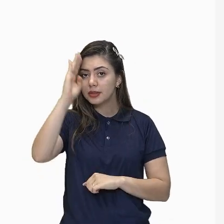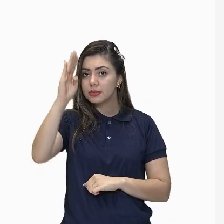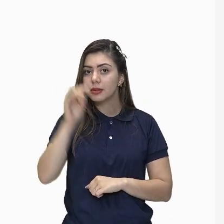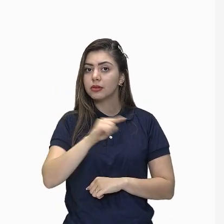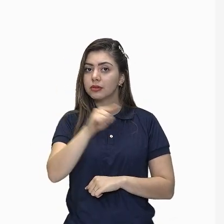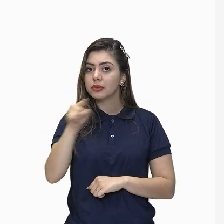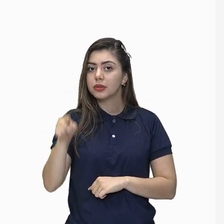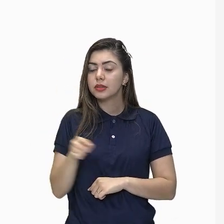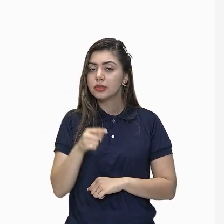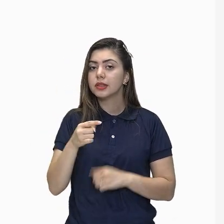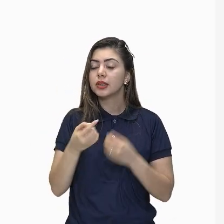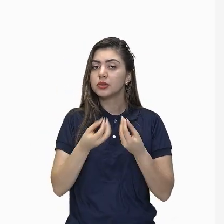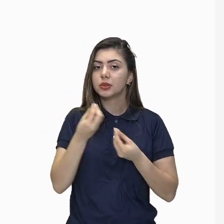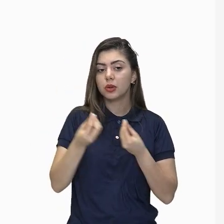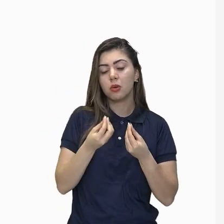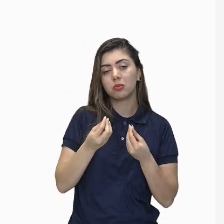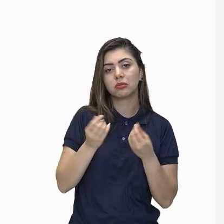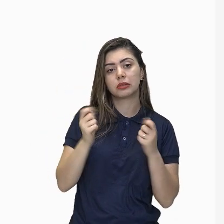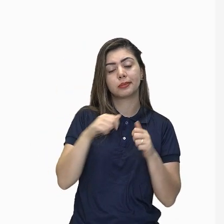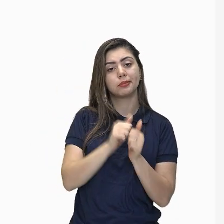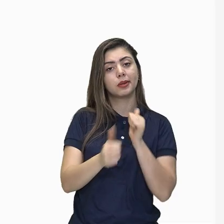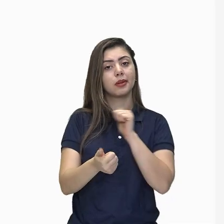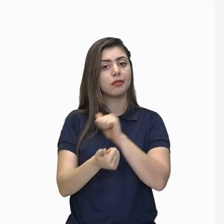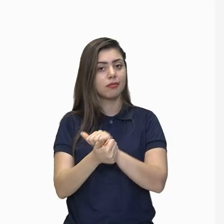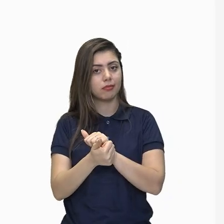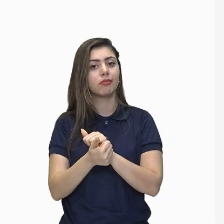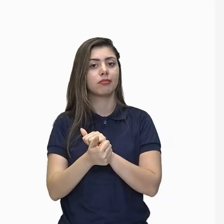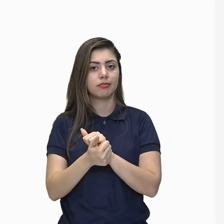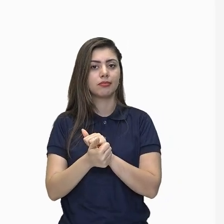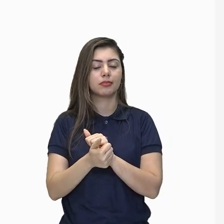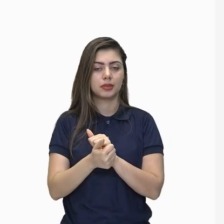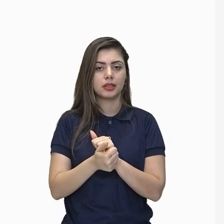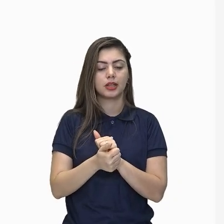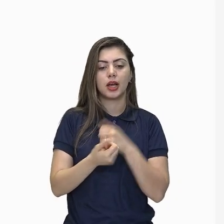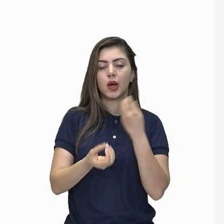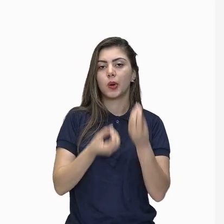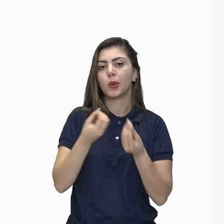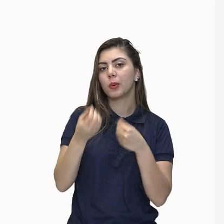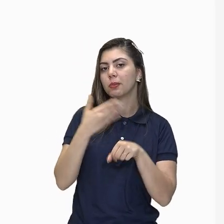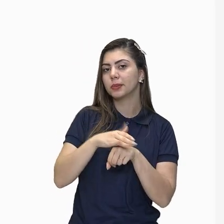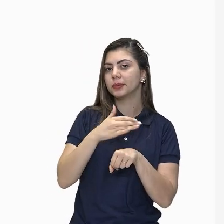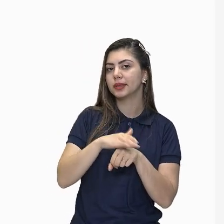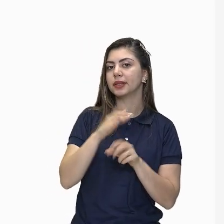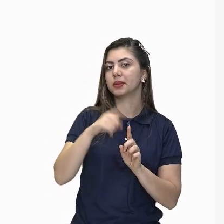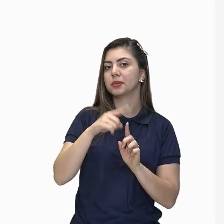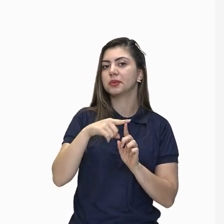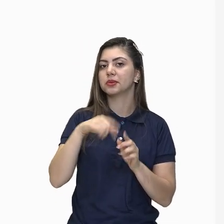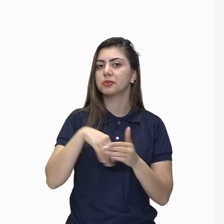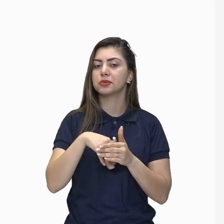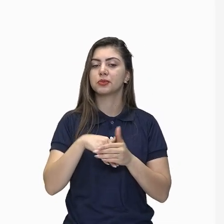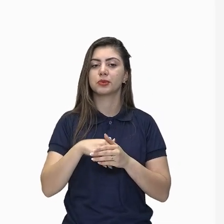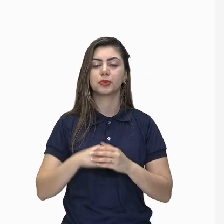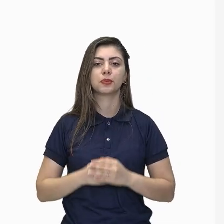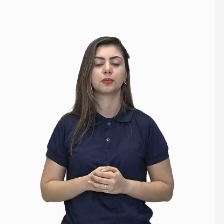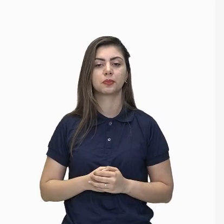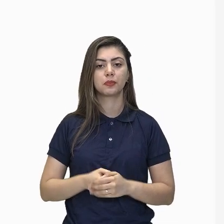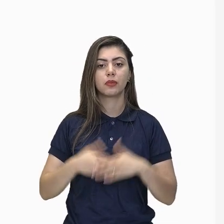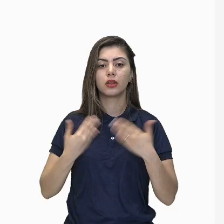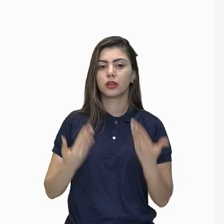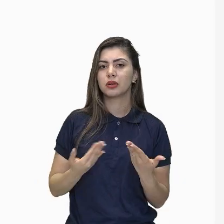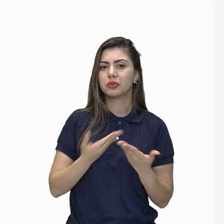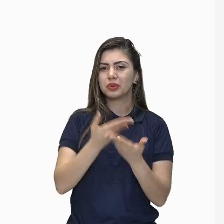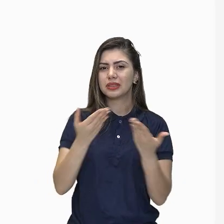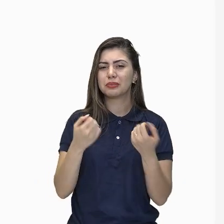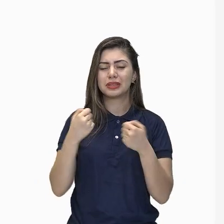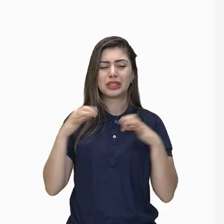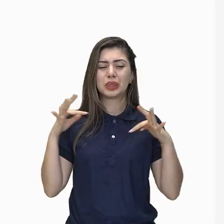podem organizar aí para fazer uma prática do futsal. Não é necessário você fazer todas as